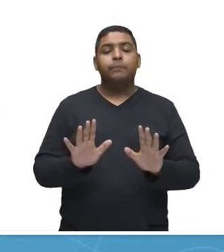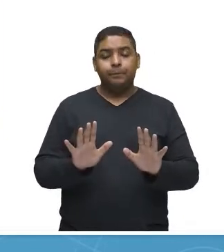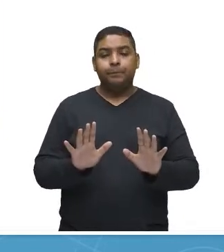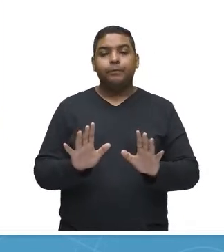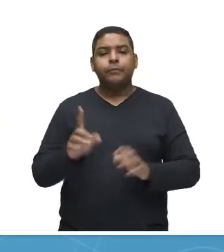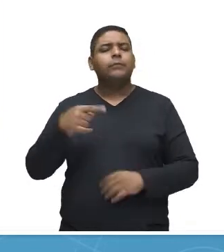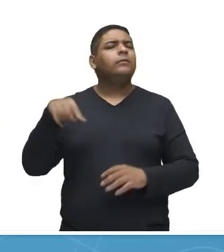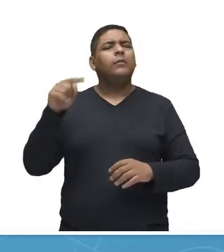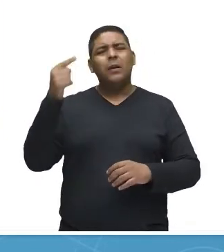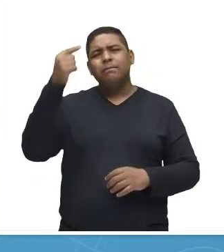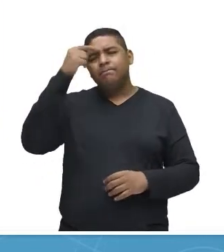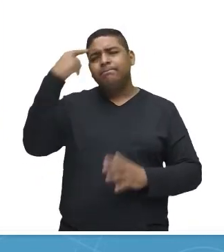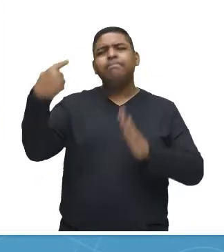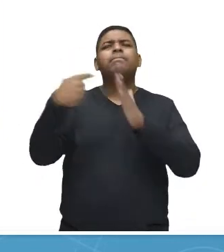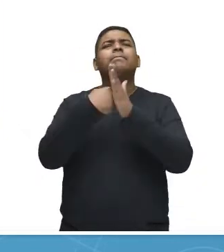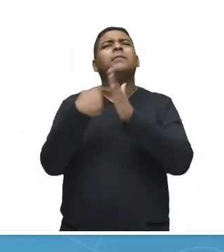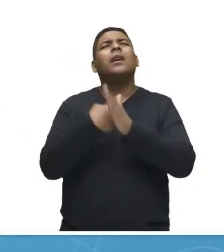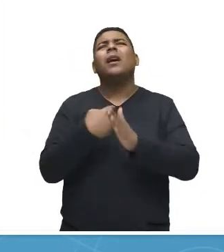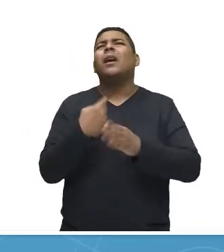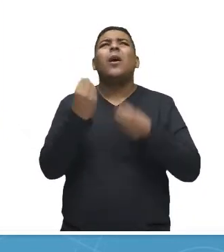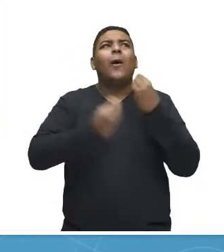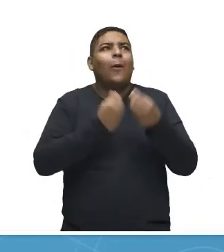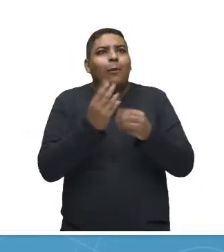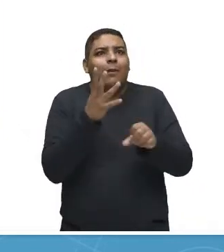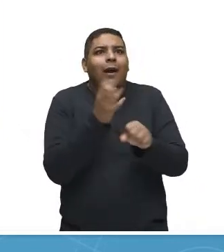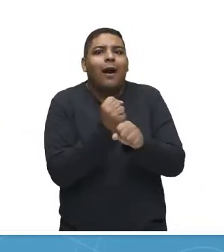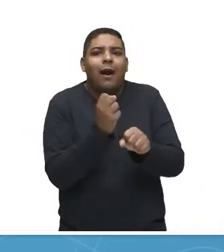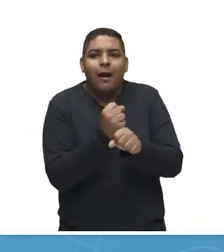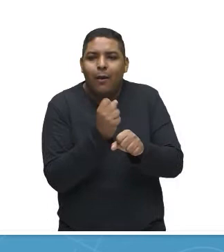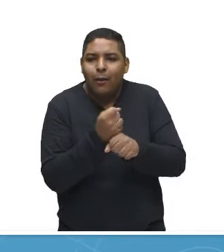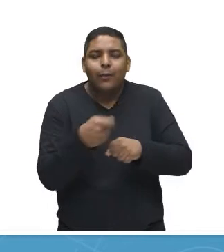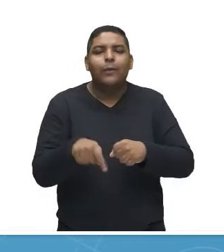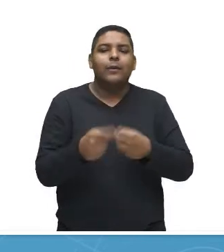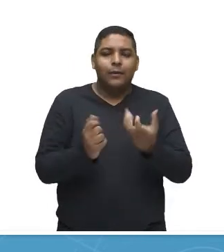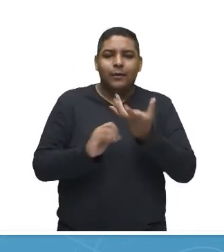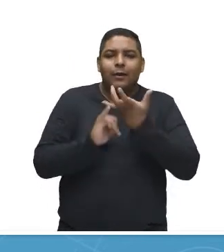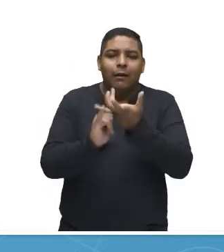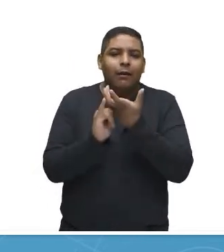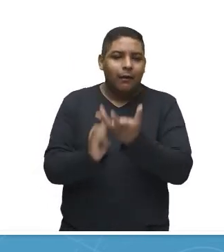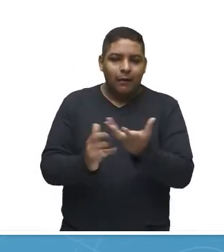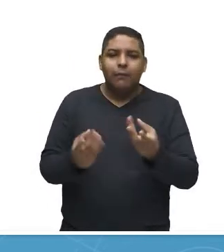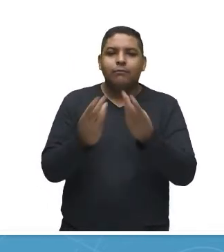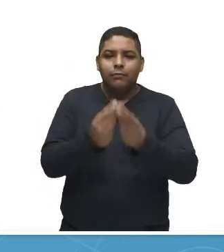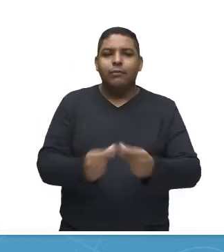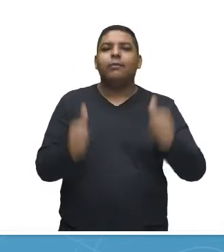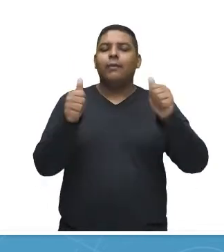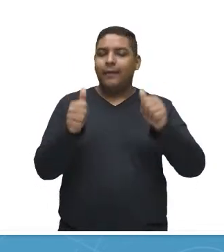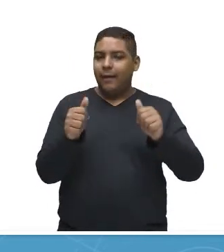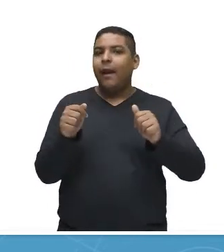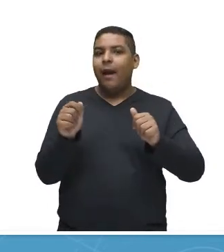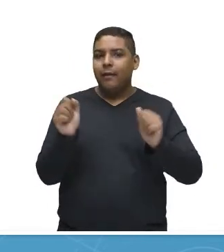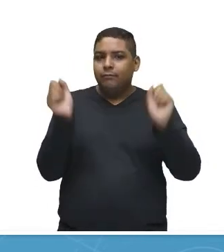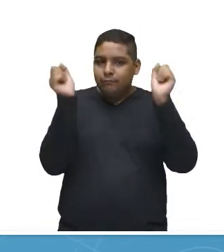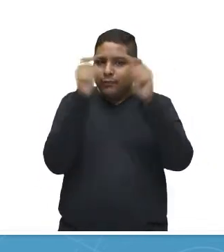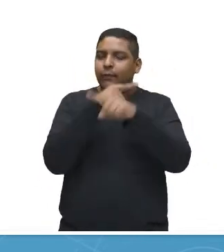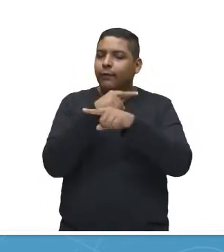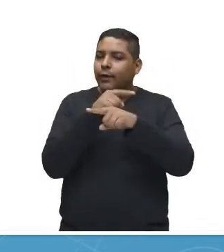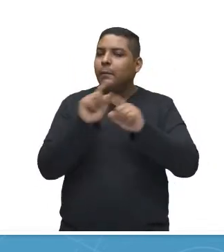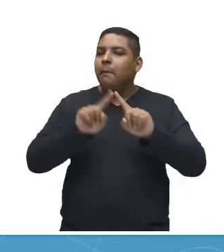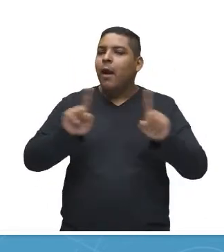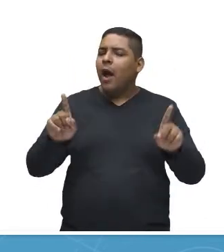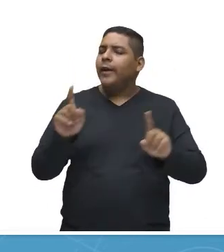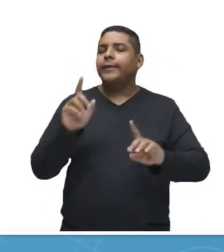estar se perguntando, mas como é que eu vou calcular o gasto calórico? É um pouco complicado, mas não tão difícil